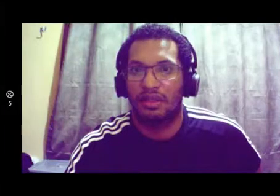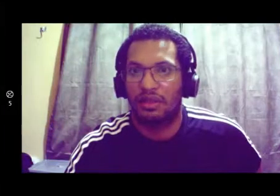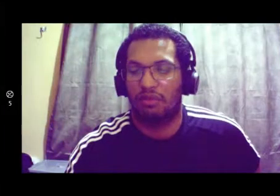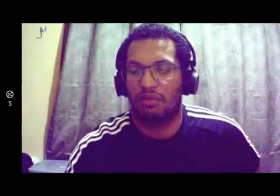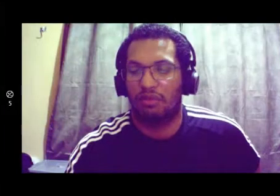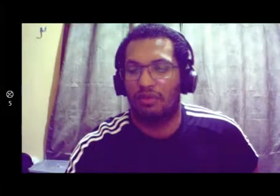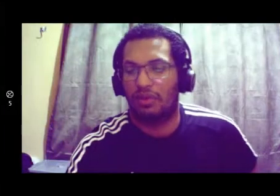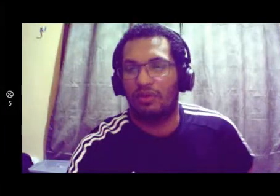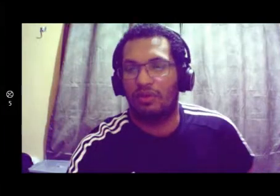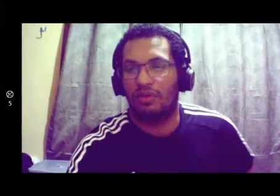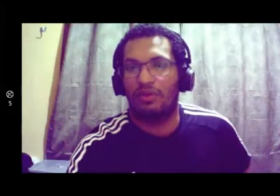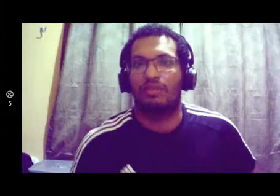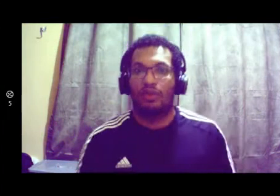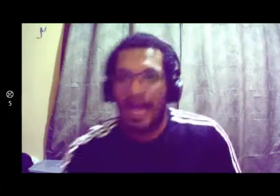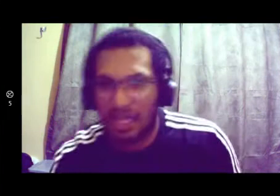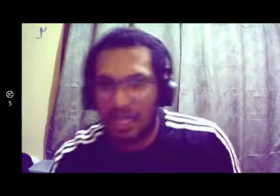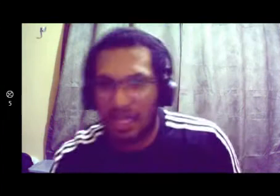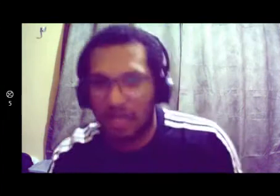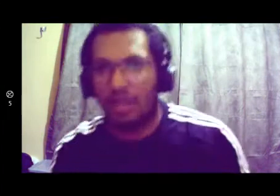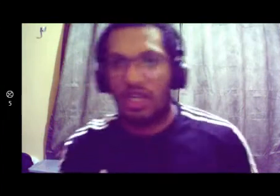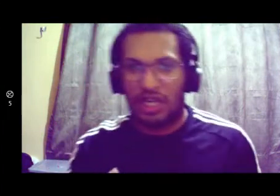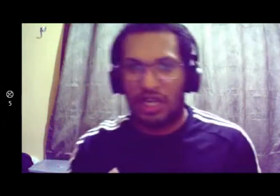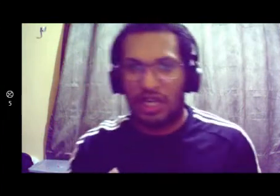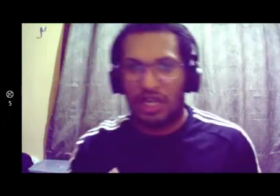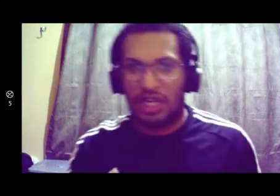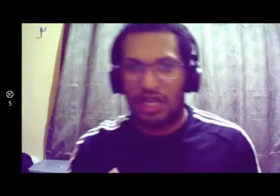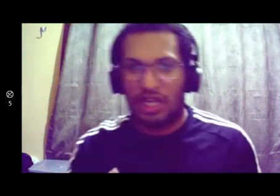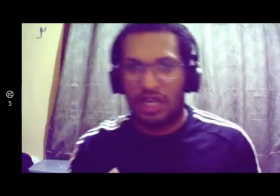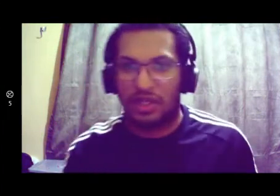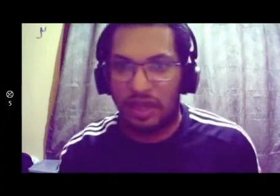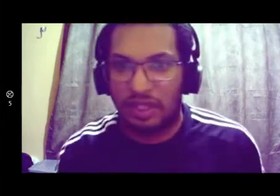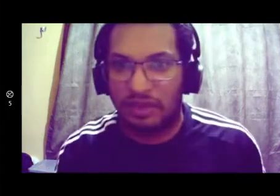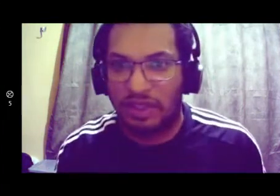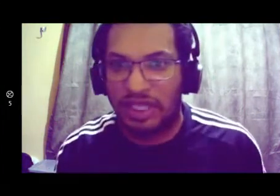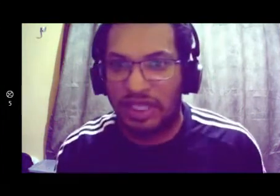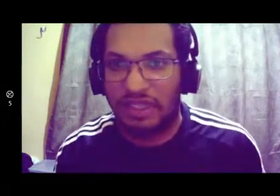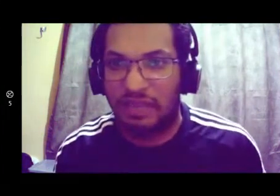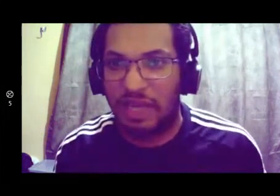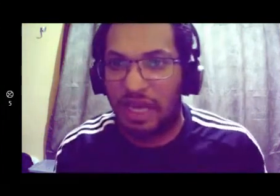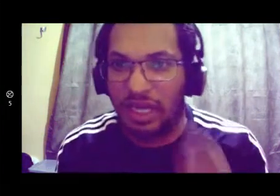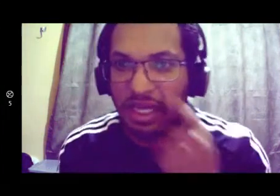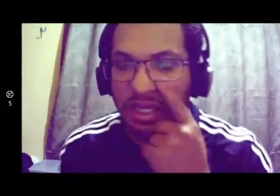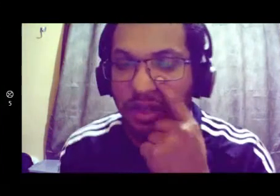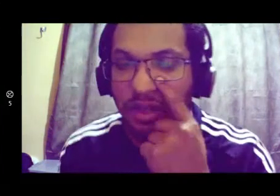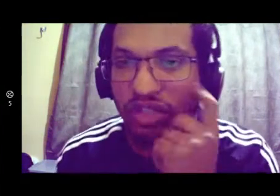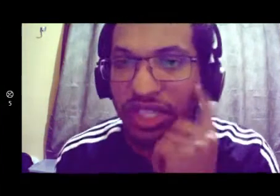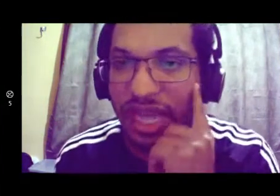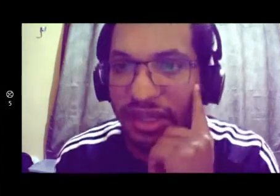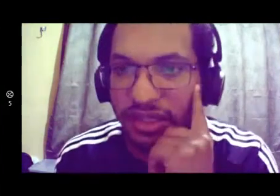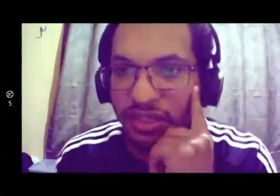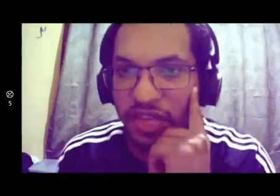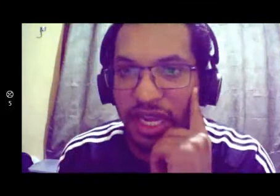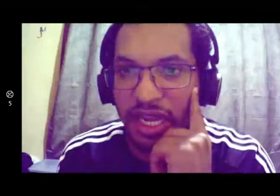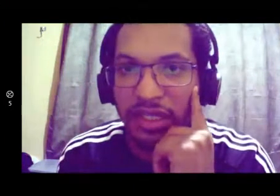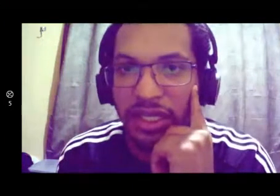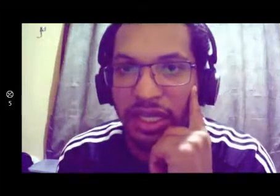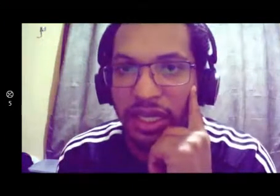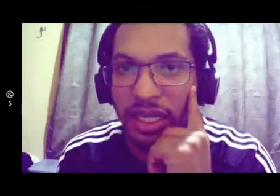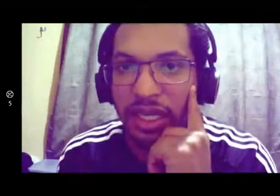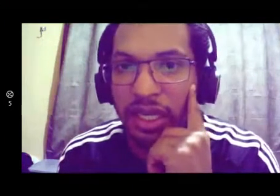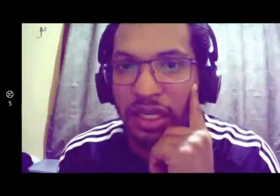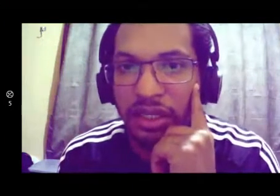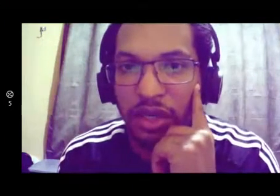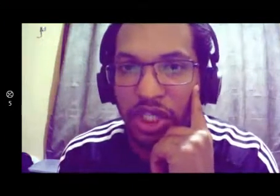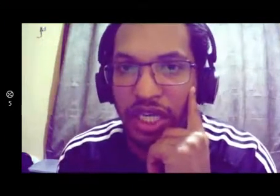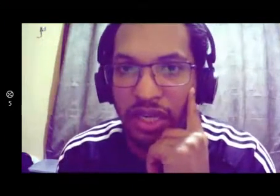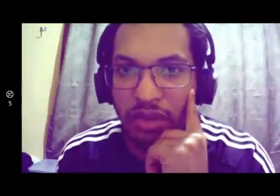Então, os meses do ano. Aqui, ó, eu deixei esse slide. Se vocês perceberem aqui, tem alguns sinais diferentes,